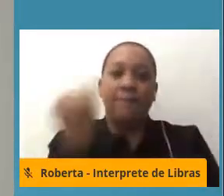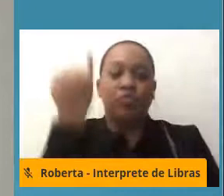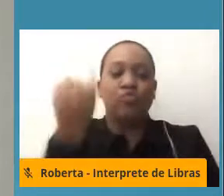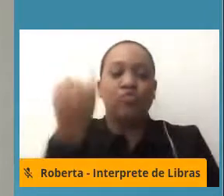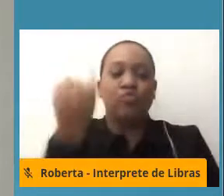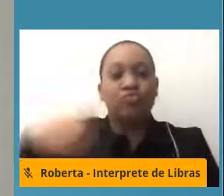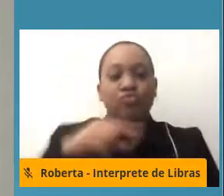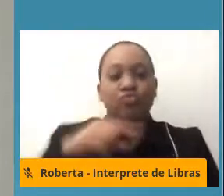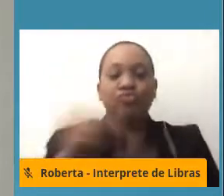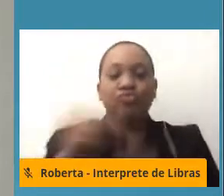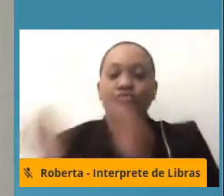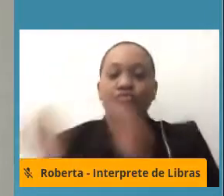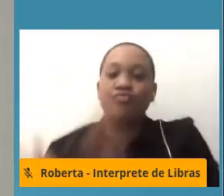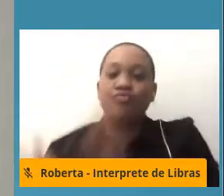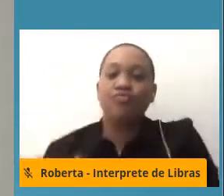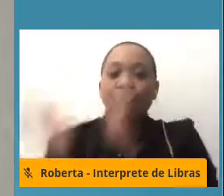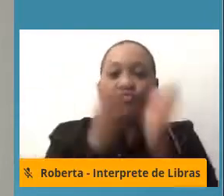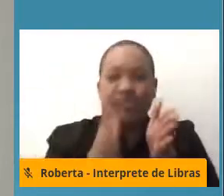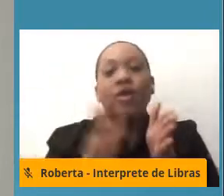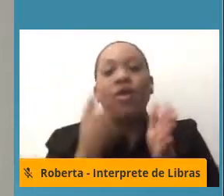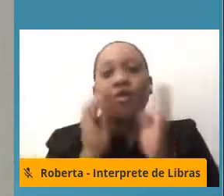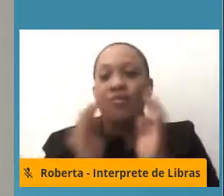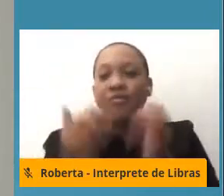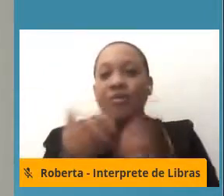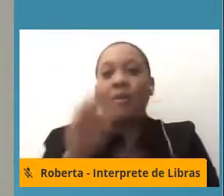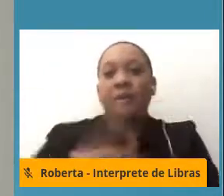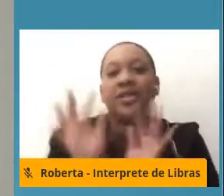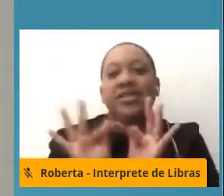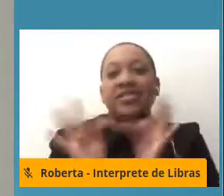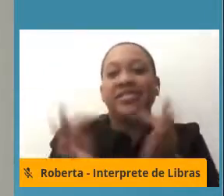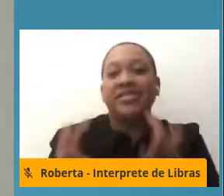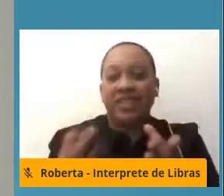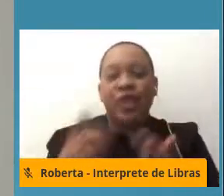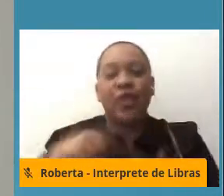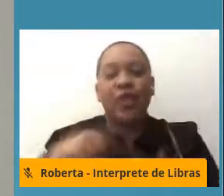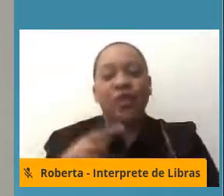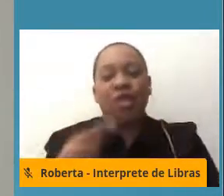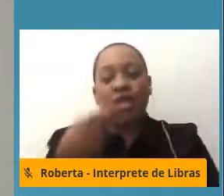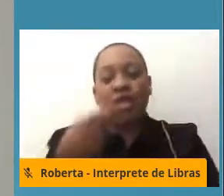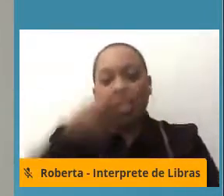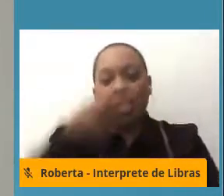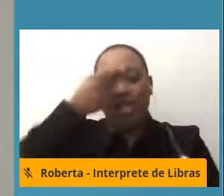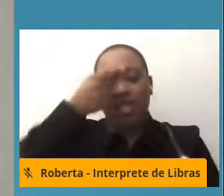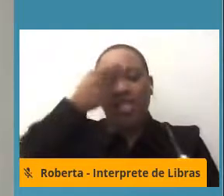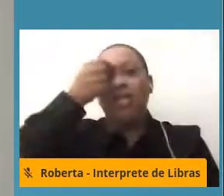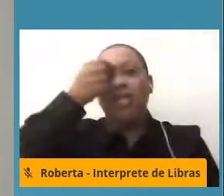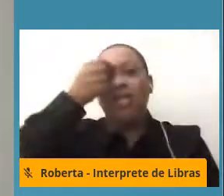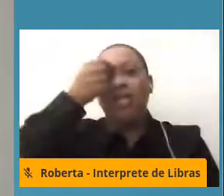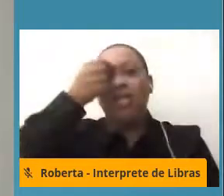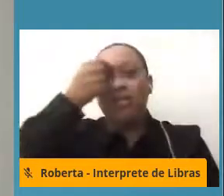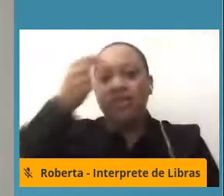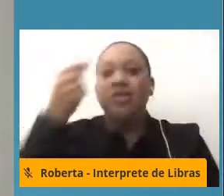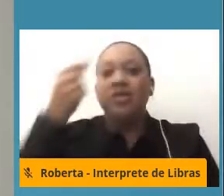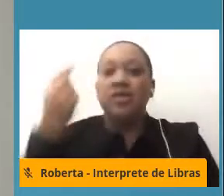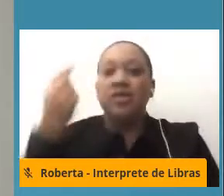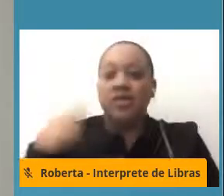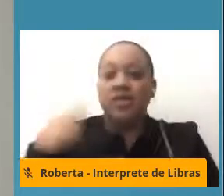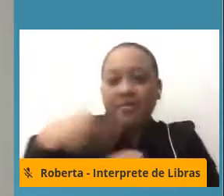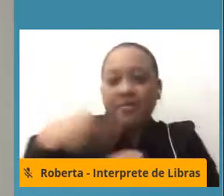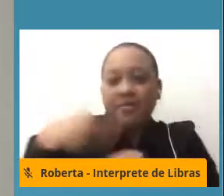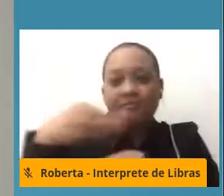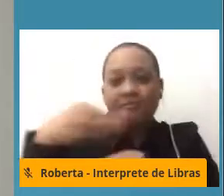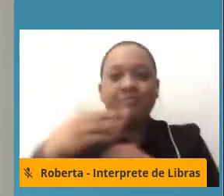não é, e está todo mundo saindo um pouquinho da zona de conforto para cumprir esse objetivo do festival. Então, eu agradeço muito a todos